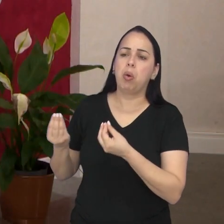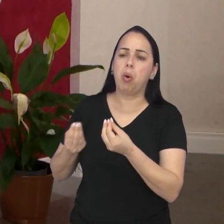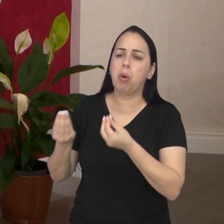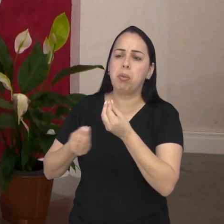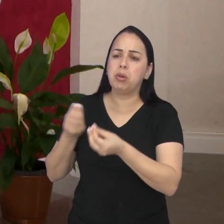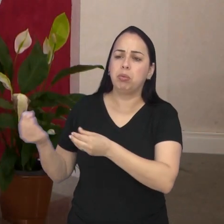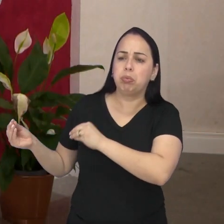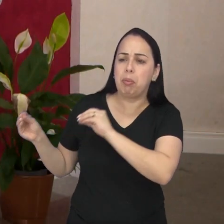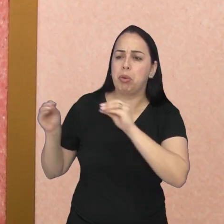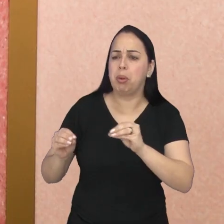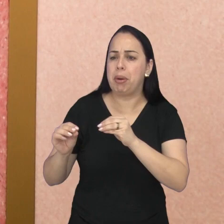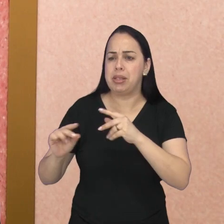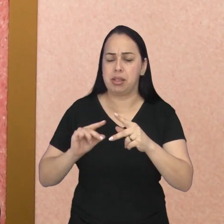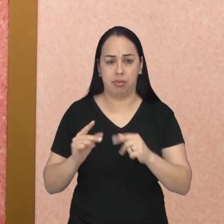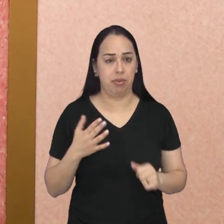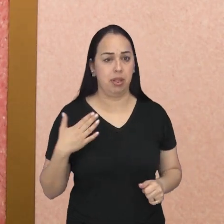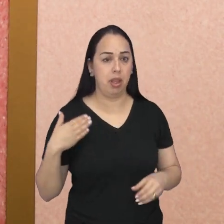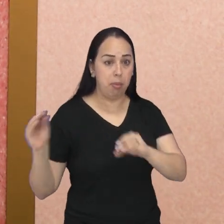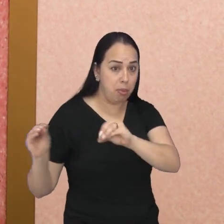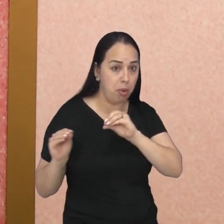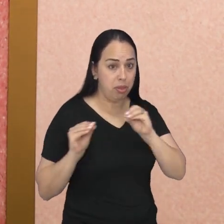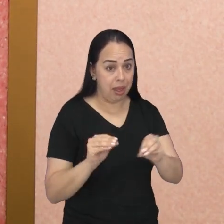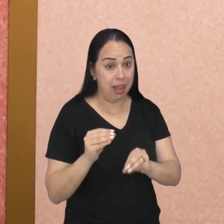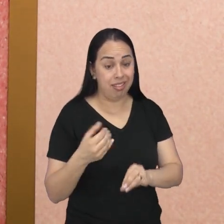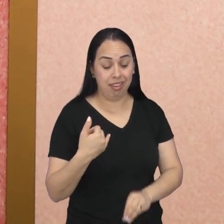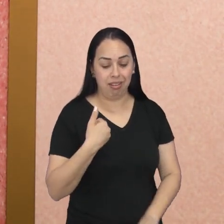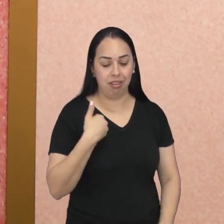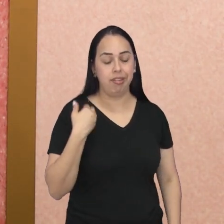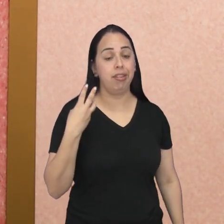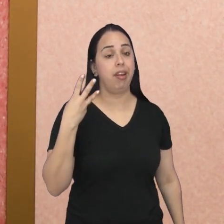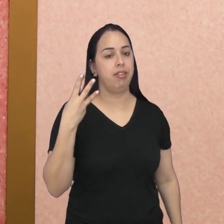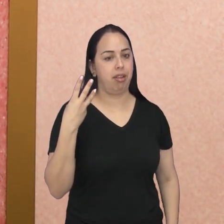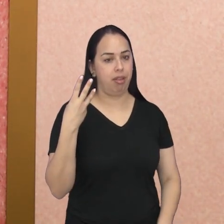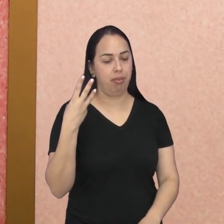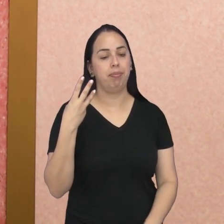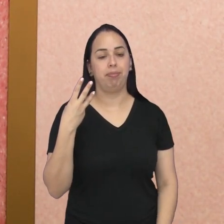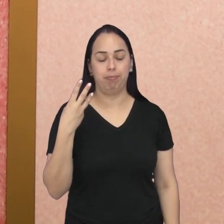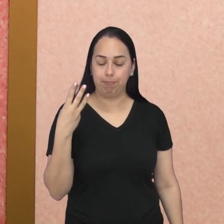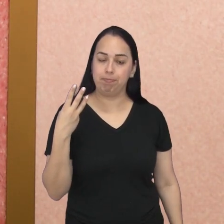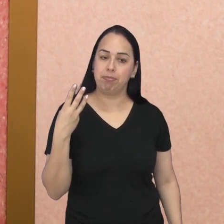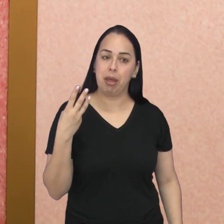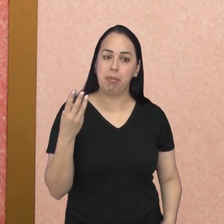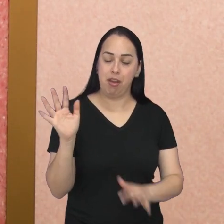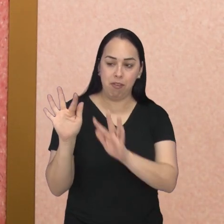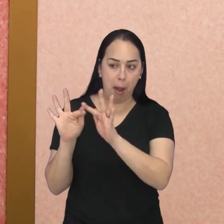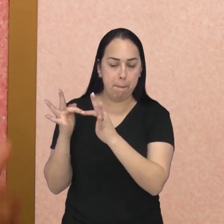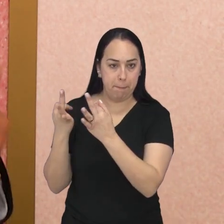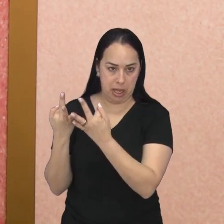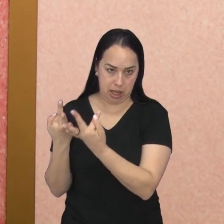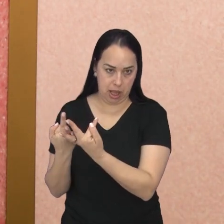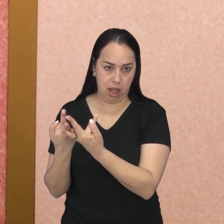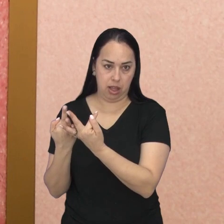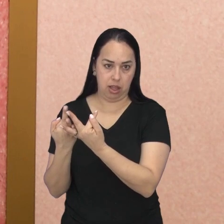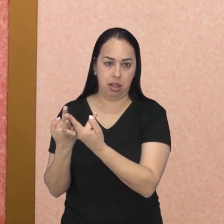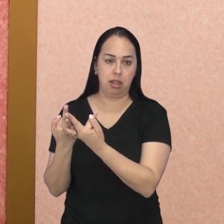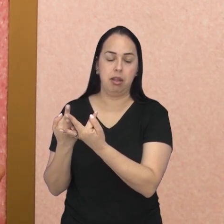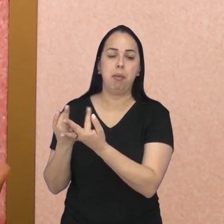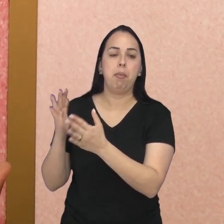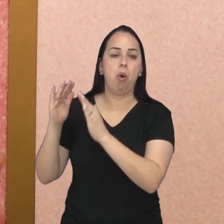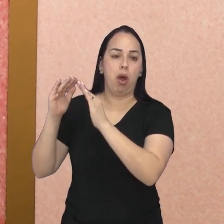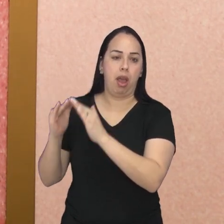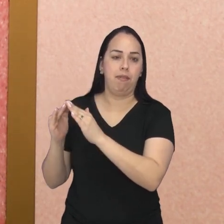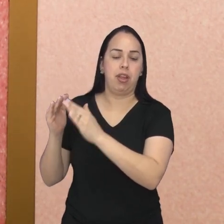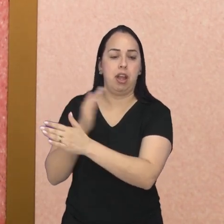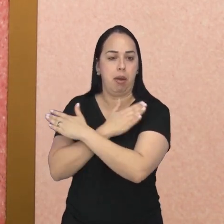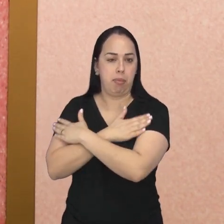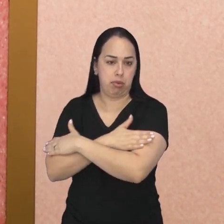José? Eu vim para São José quando eu tinha 3 anos de idade, né? E a minha família se mudou para cá, vinda de